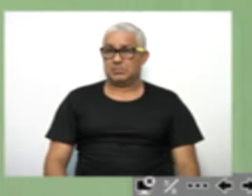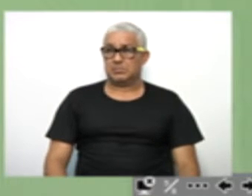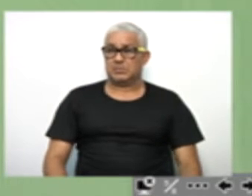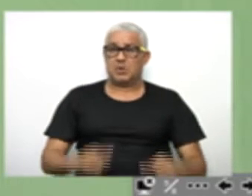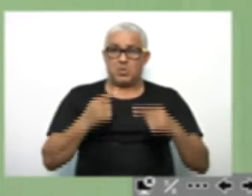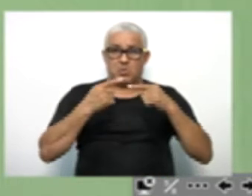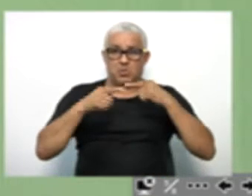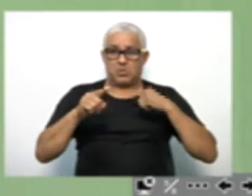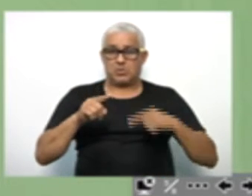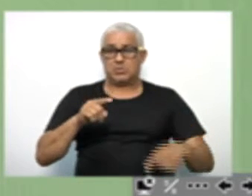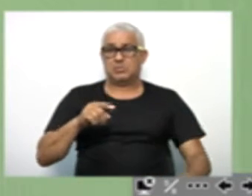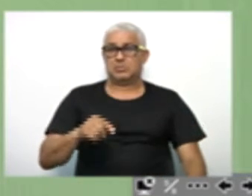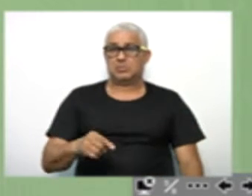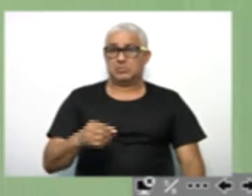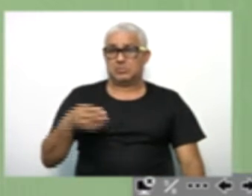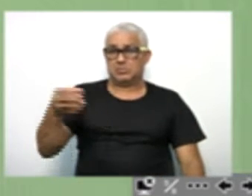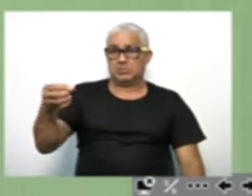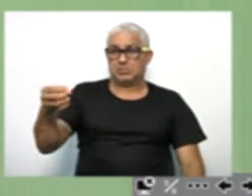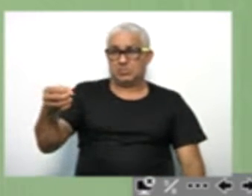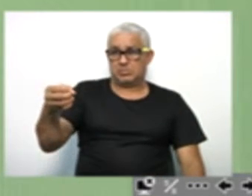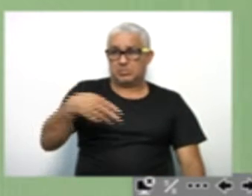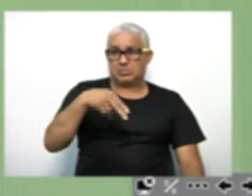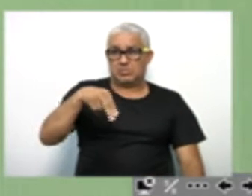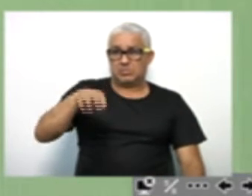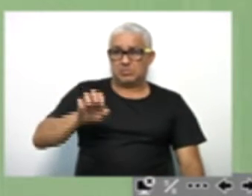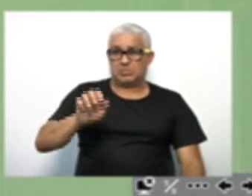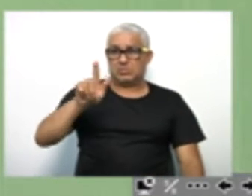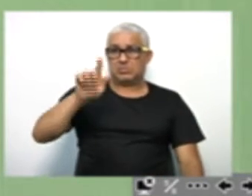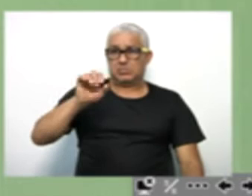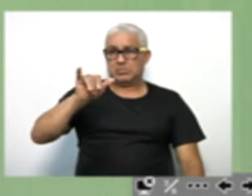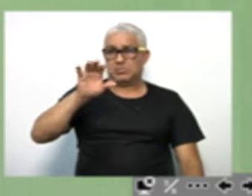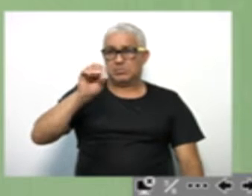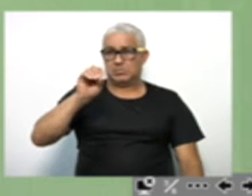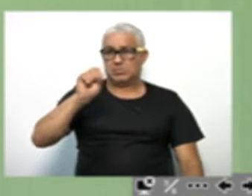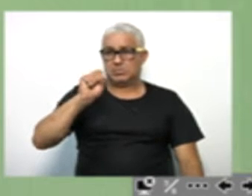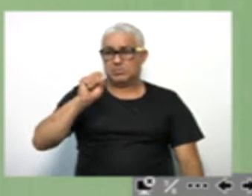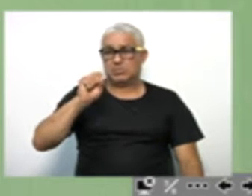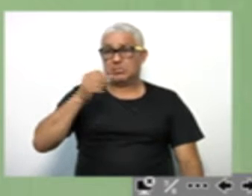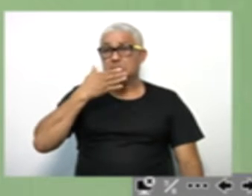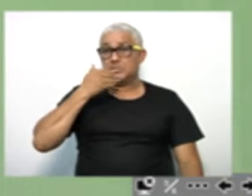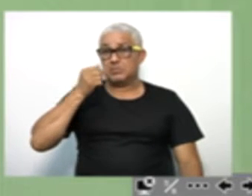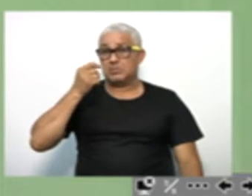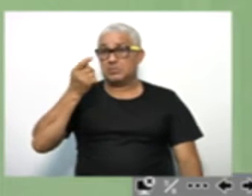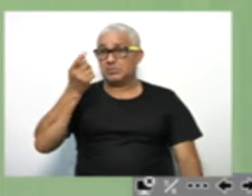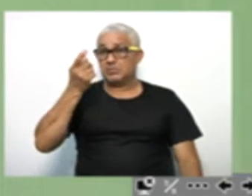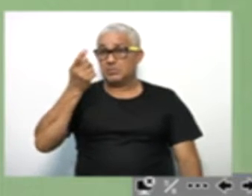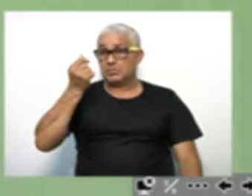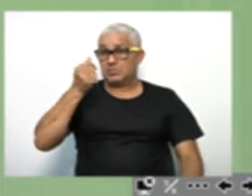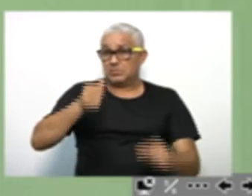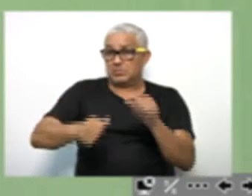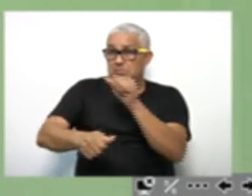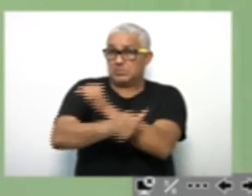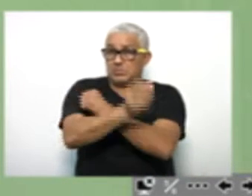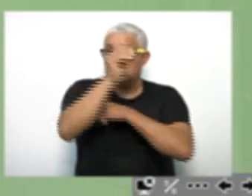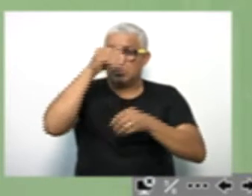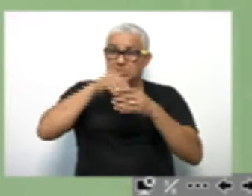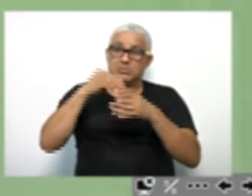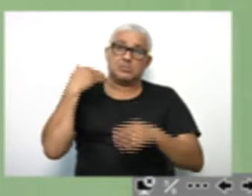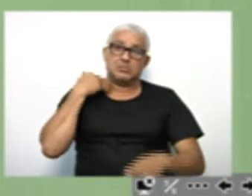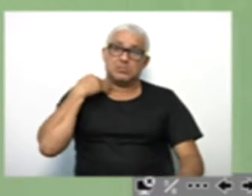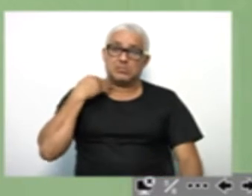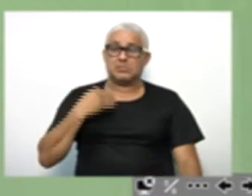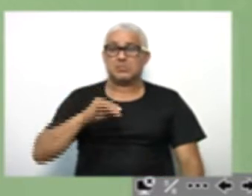à abertura de novos negócios, é melhor você aplicar esse R$ 1 milhão no banco, ganhando uma taxa de juros